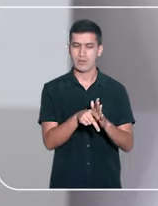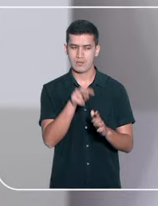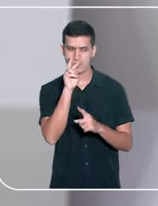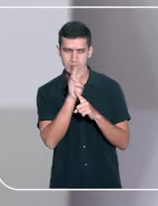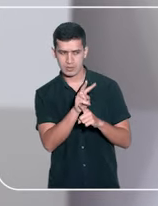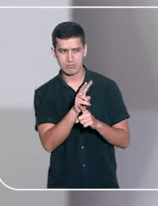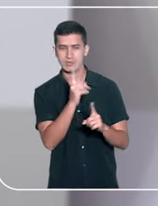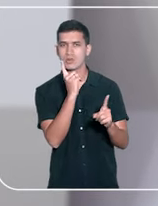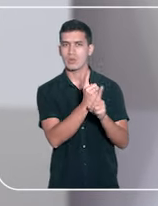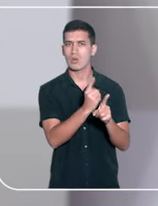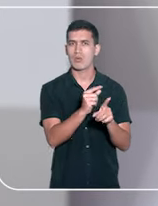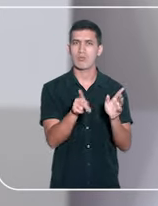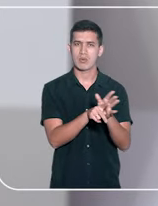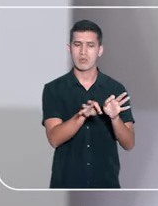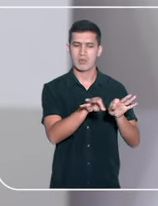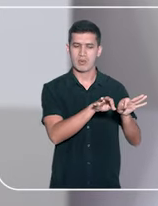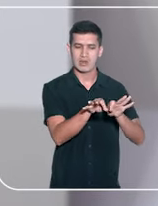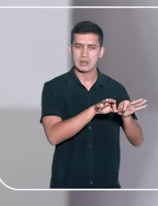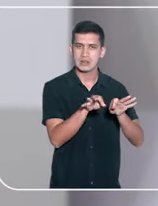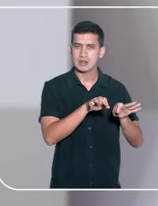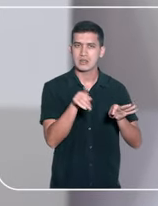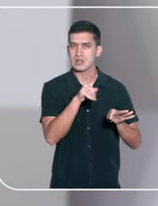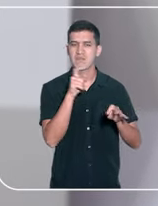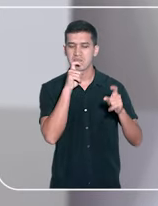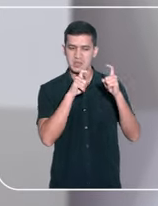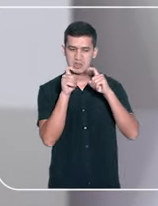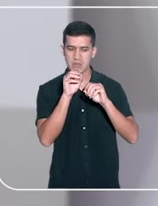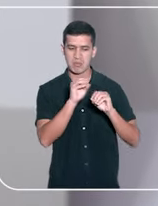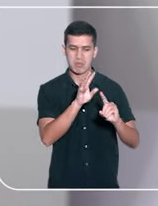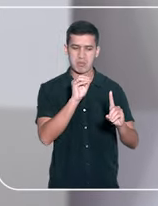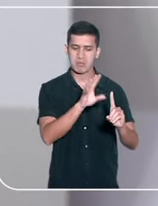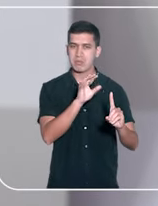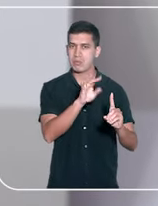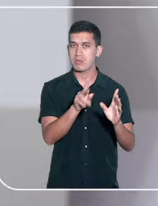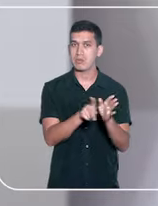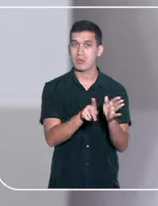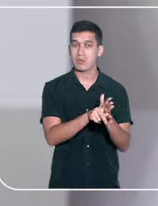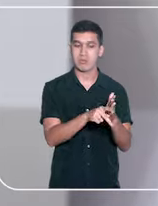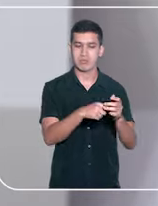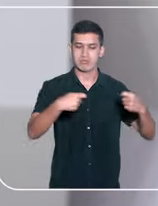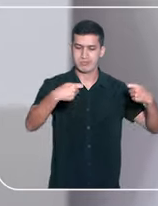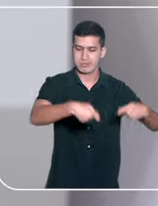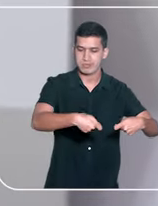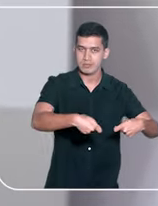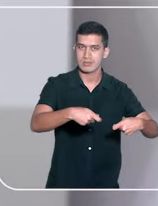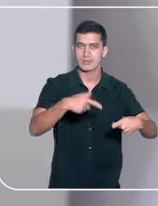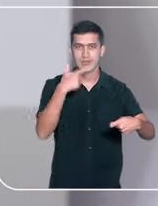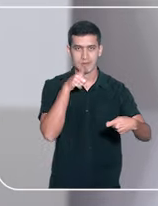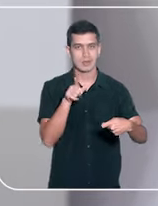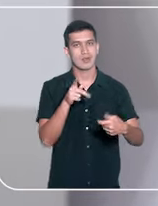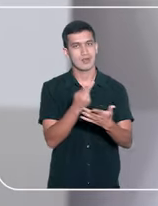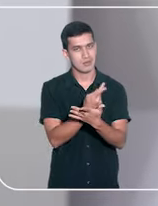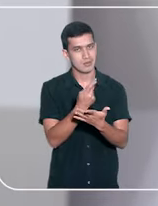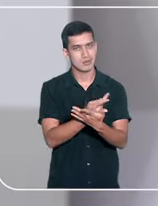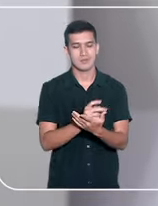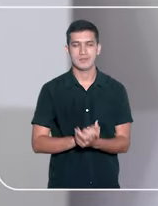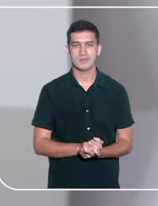máxima que mirou esquema de manipulação de jogos de futebol para beneficiar apostas